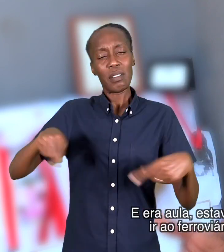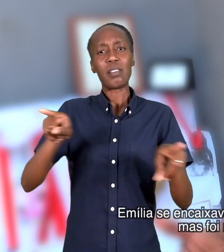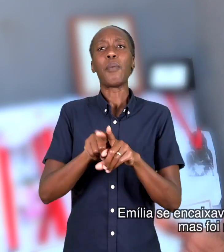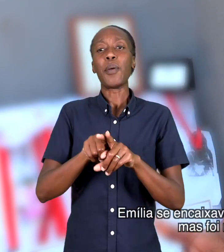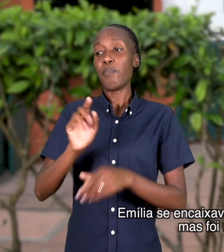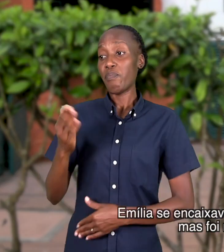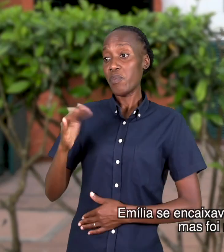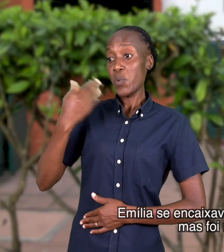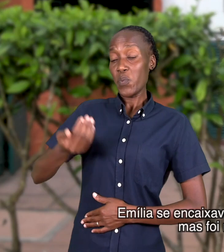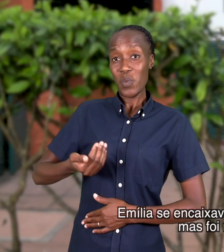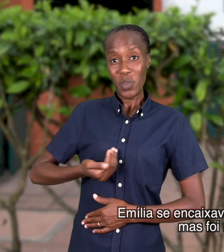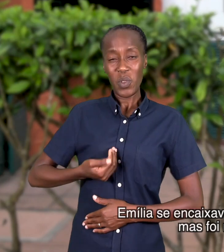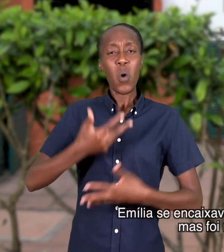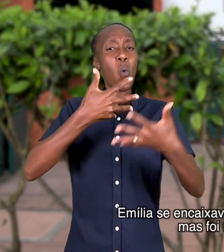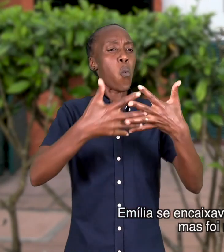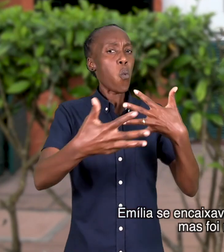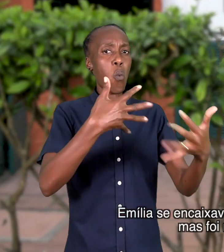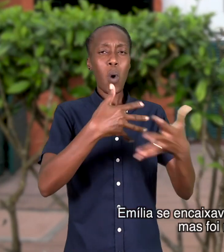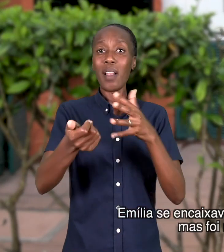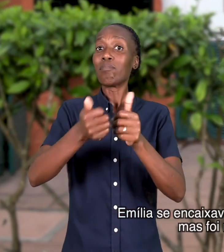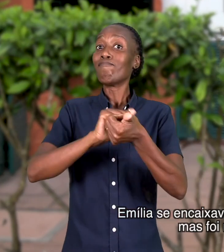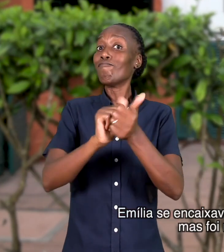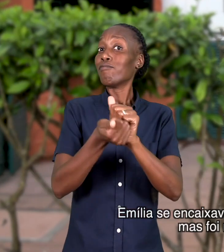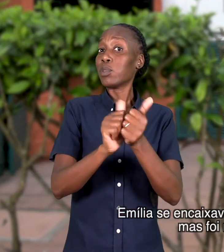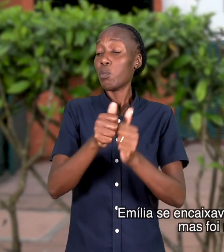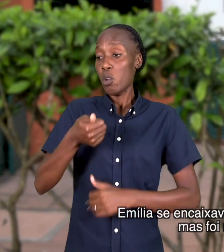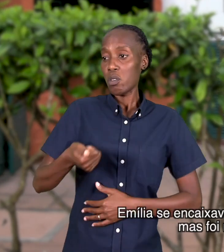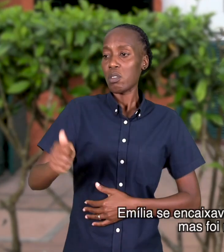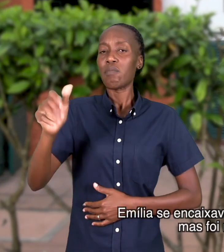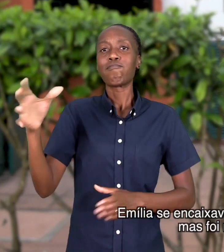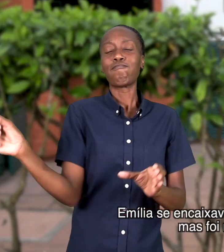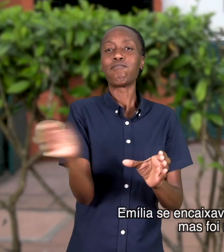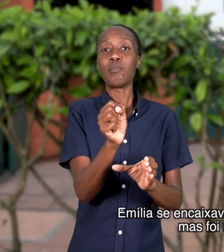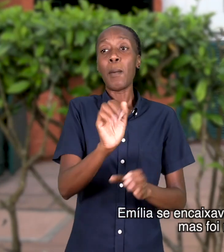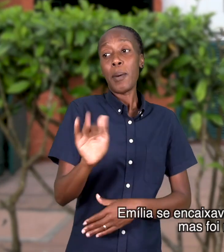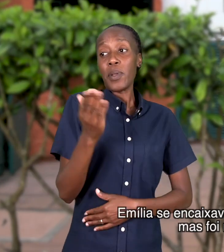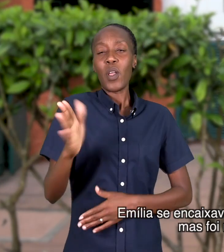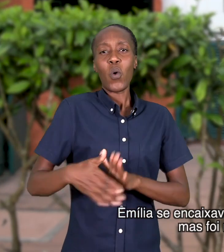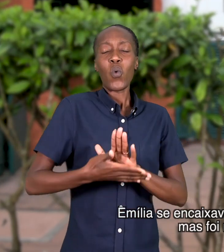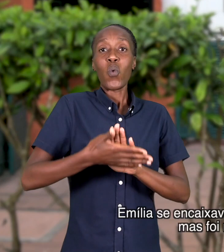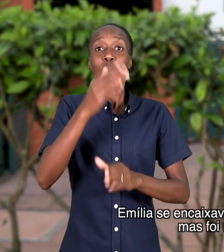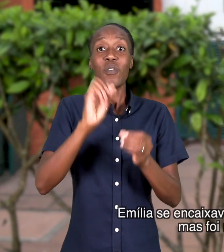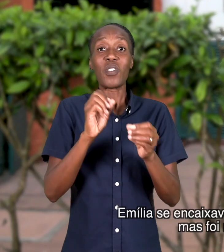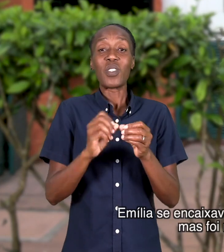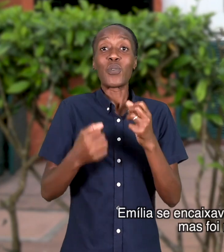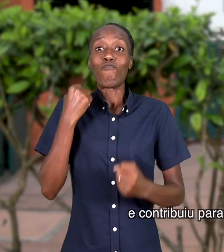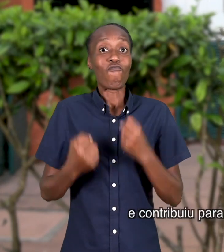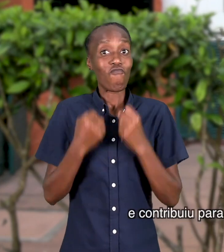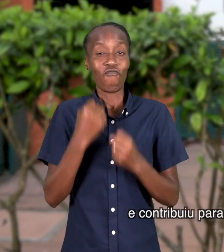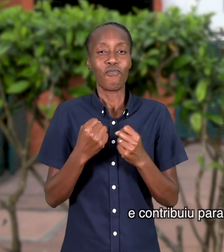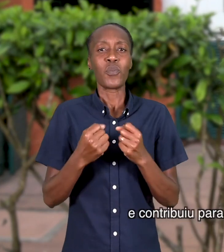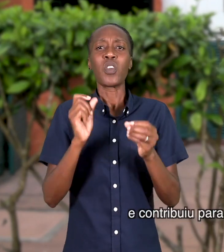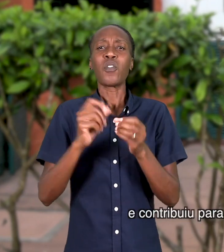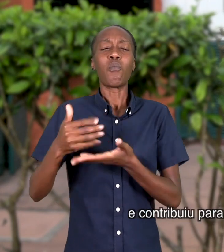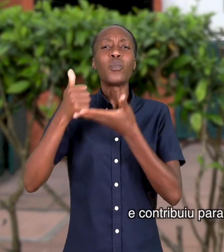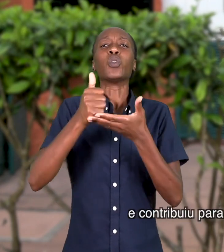Estrela Vermelha. Emília se encaixava em qualquer modalidade desportiva, mas foi no atletismo que fez carreira e